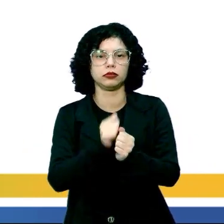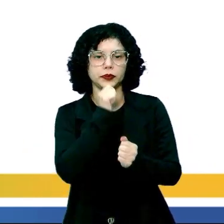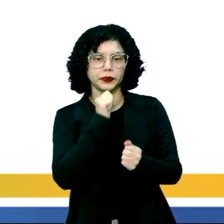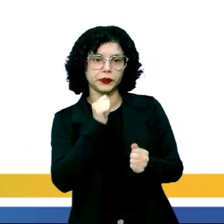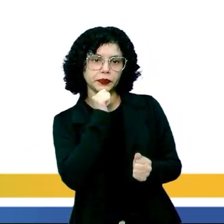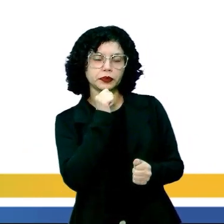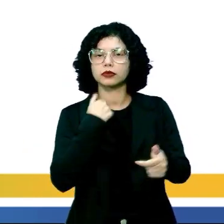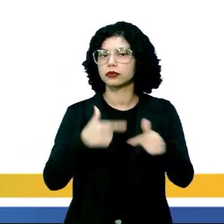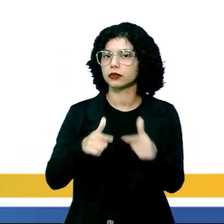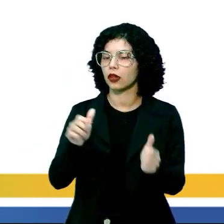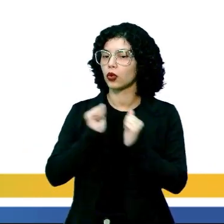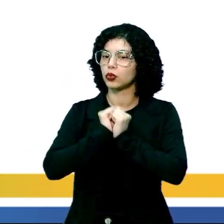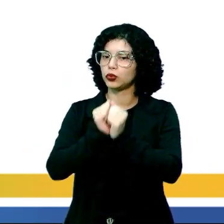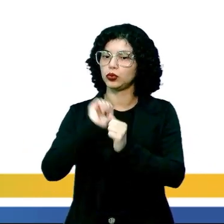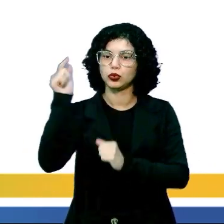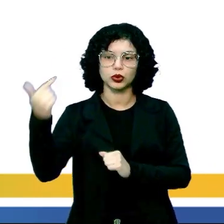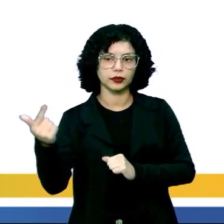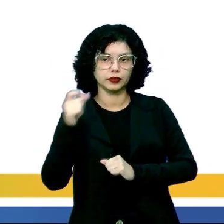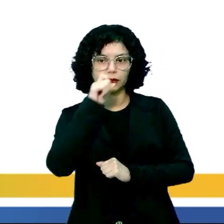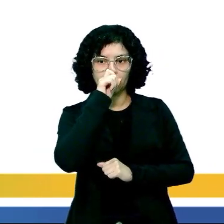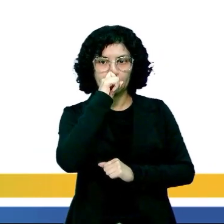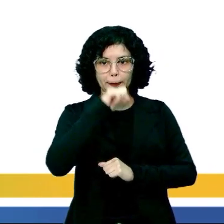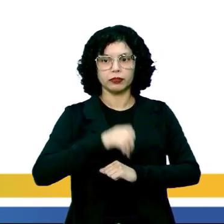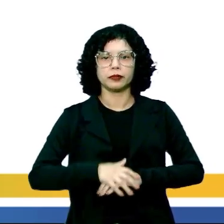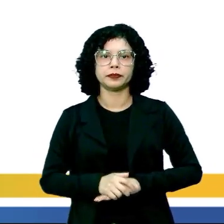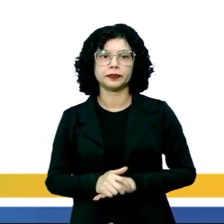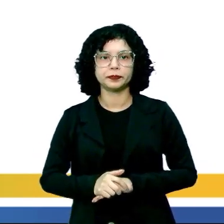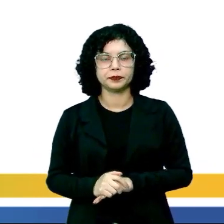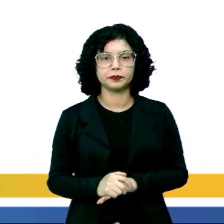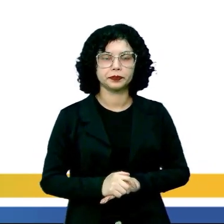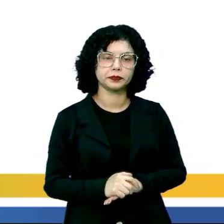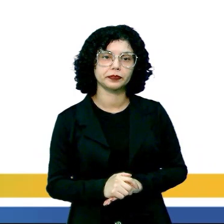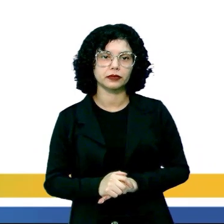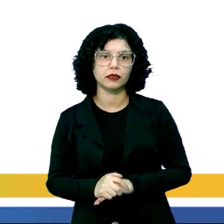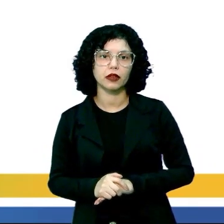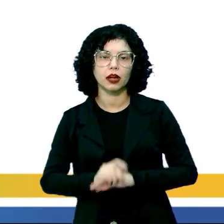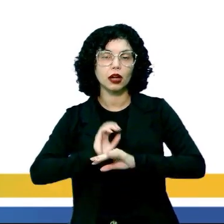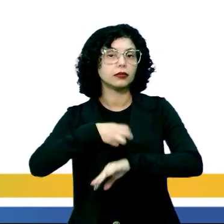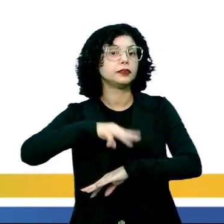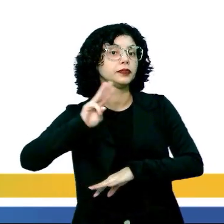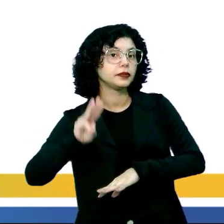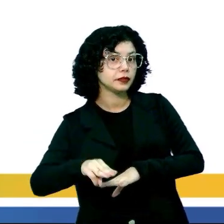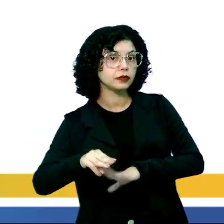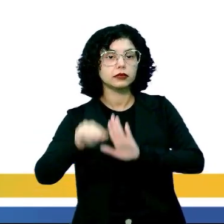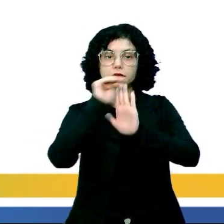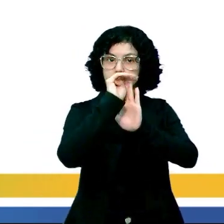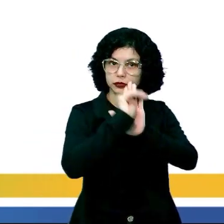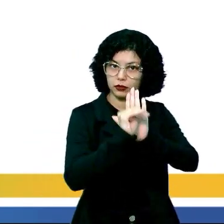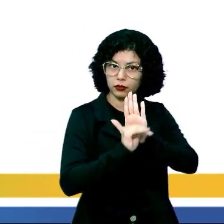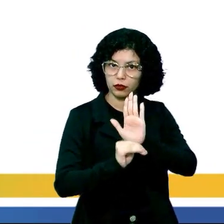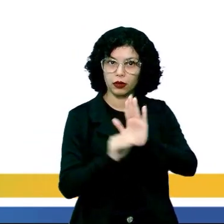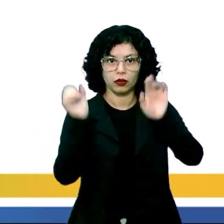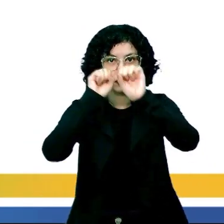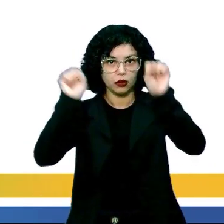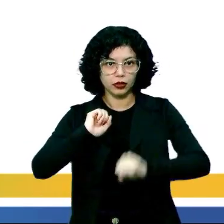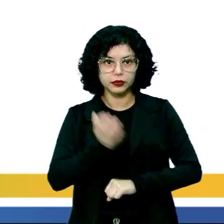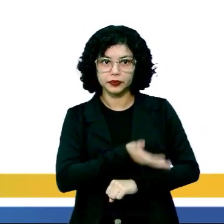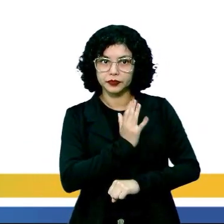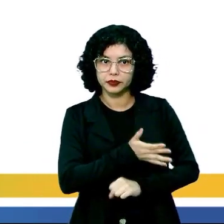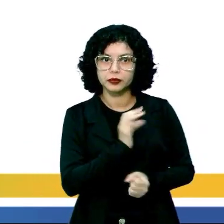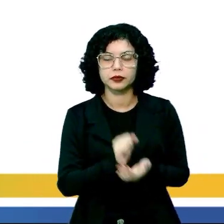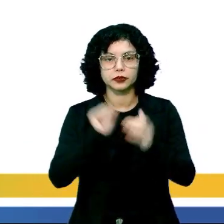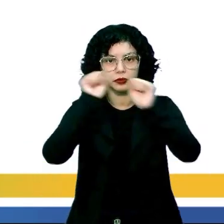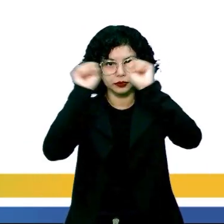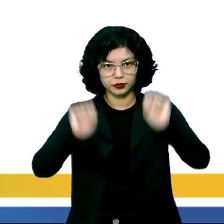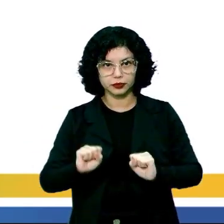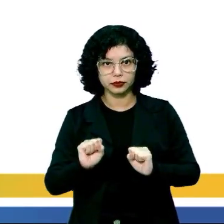está trabalhando dependendo do outro, tá certo? E quem são os componentes do sistema cardiovascular? O